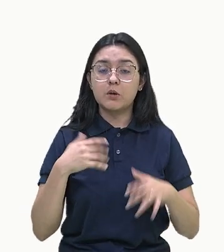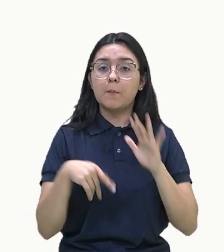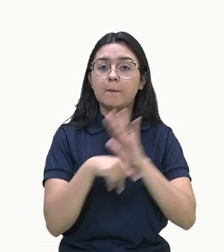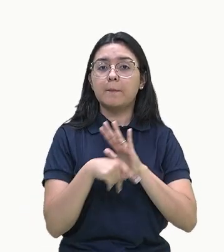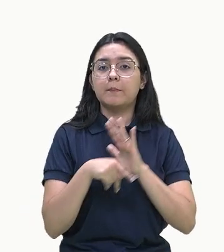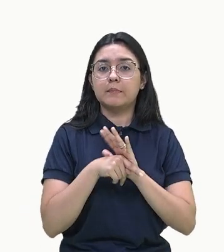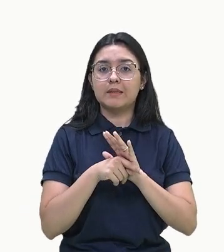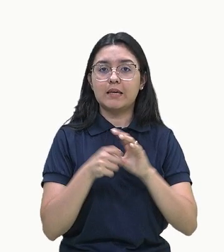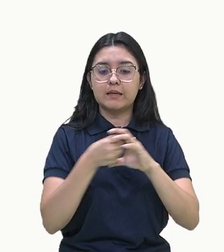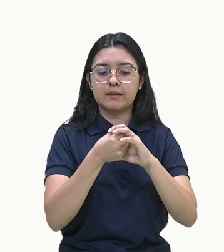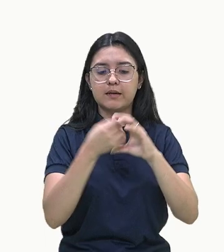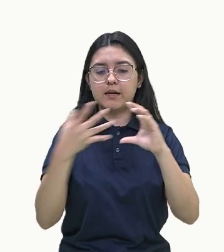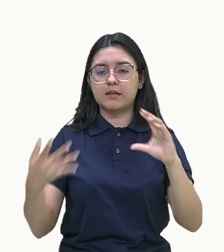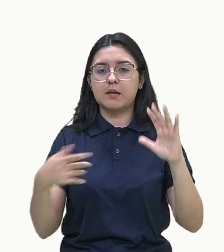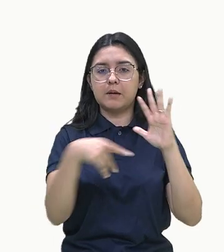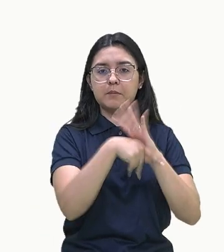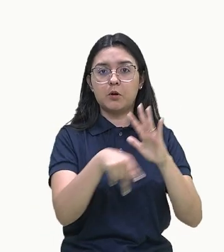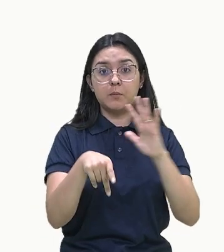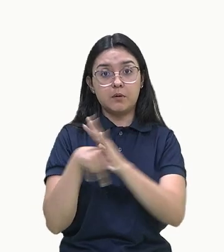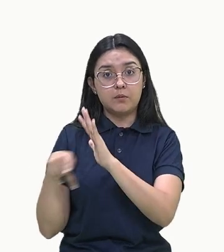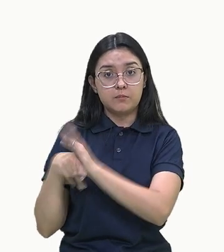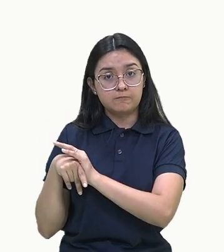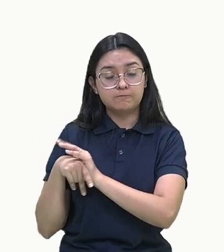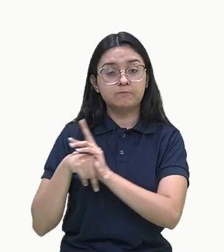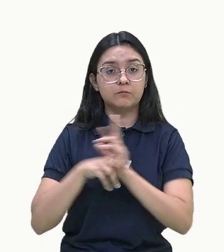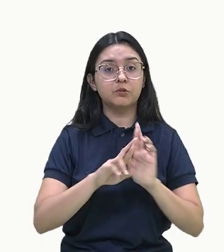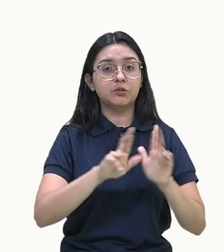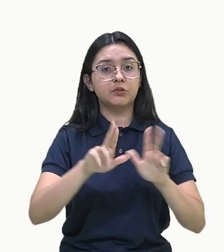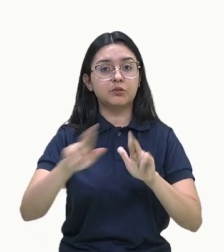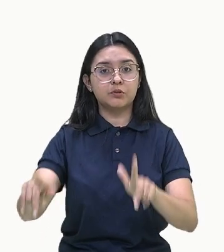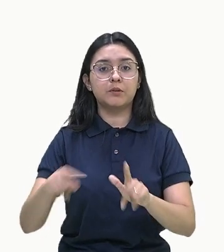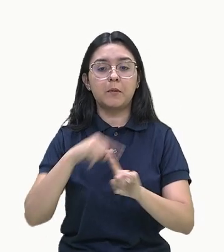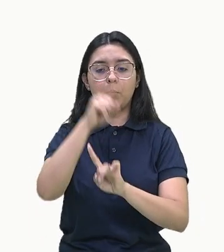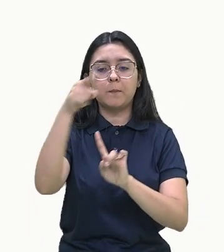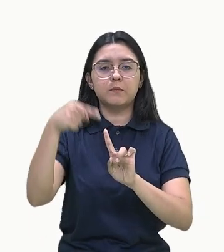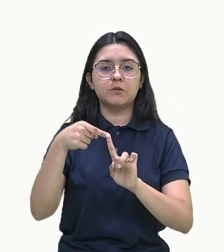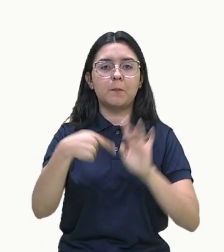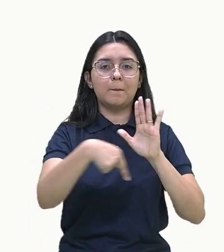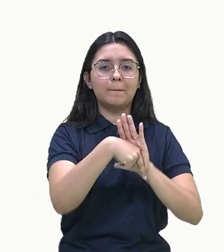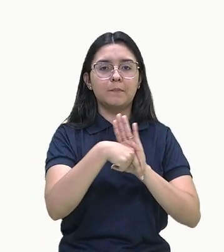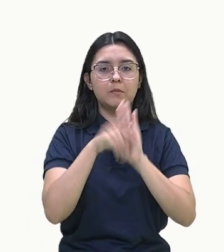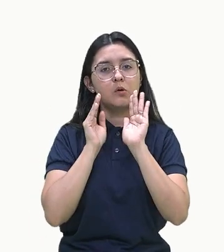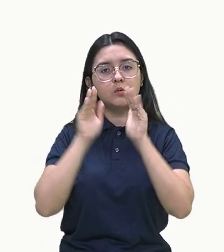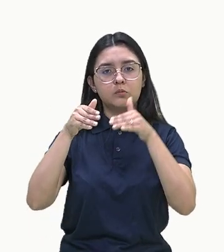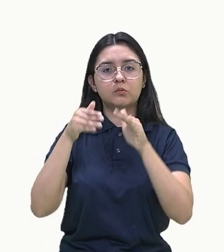possuem características e funções específicas no